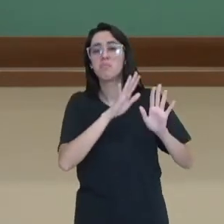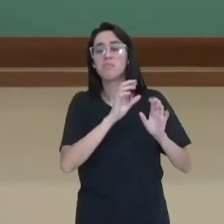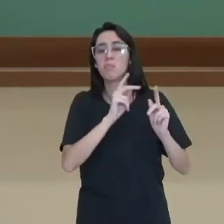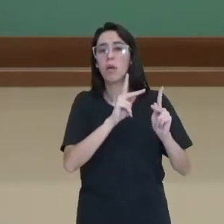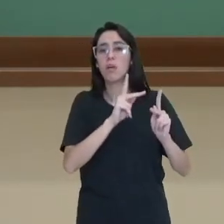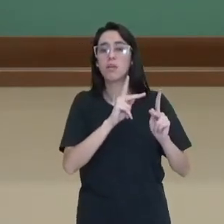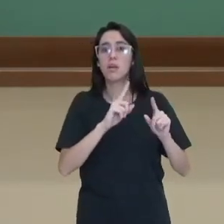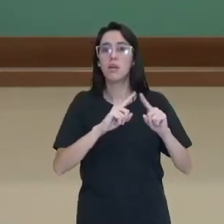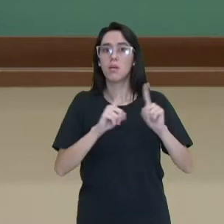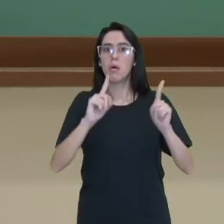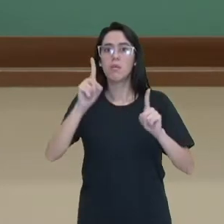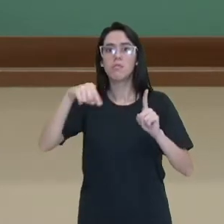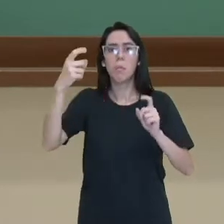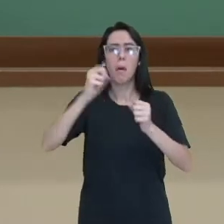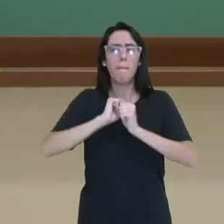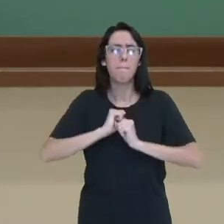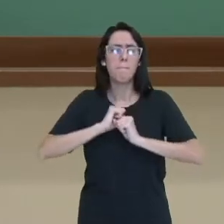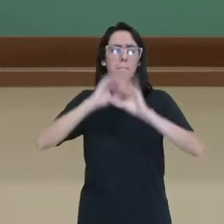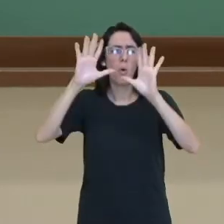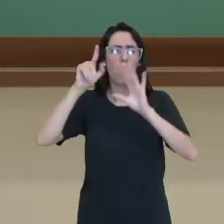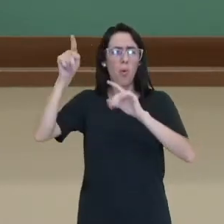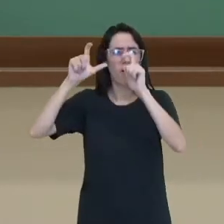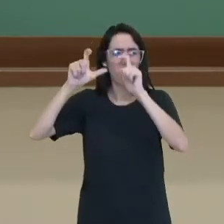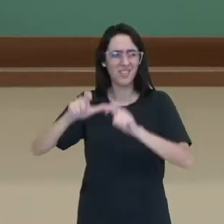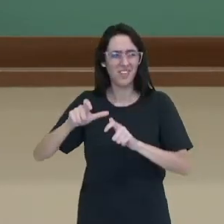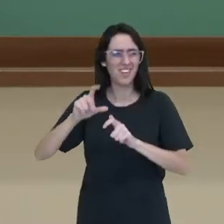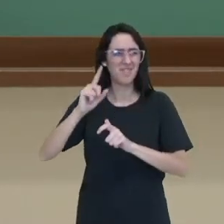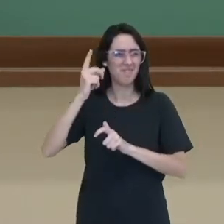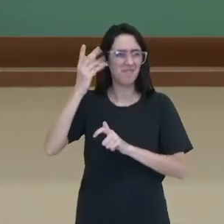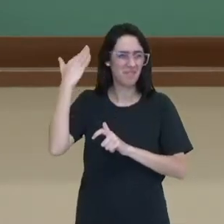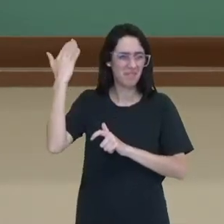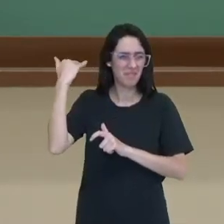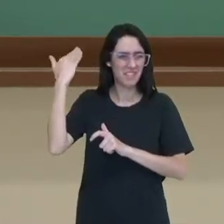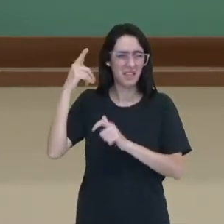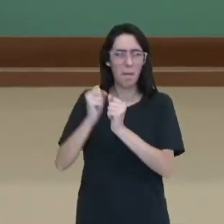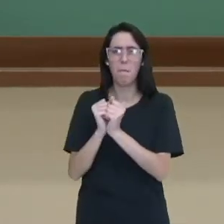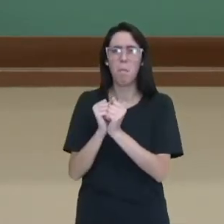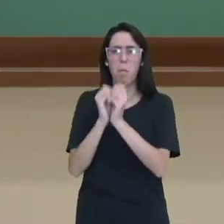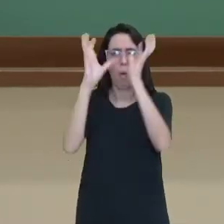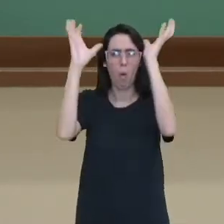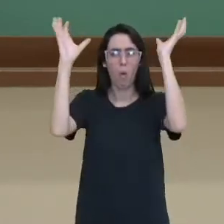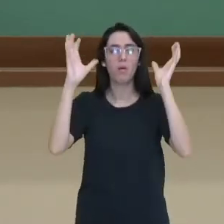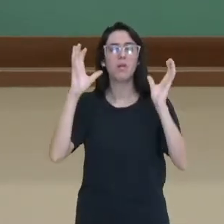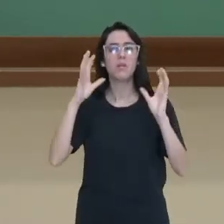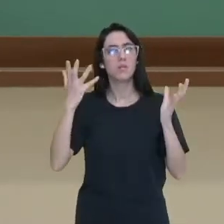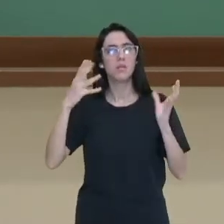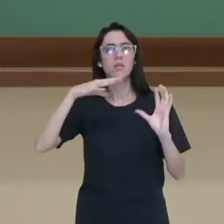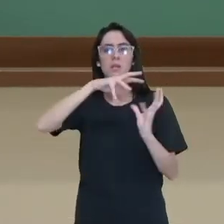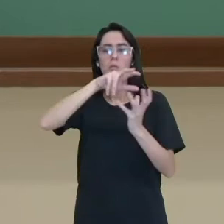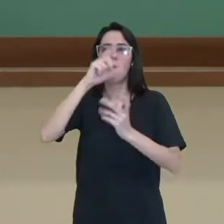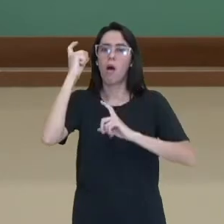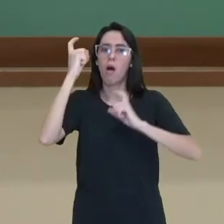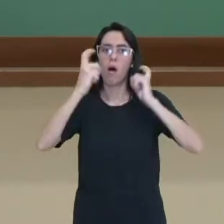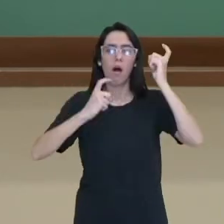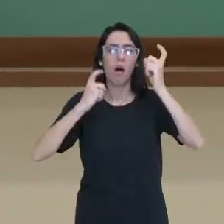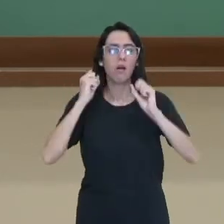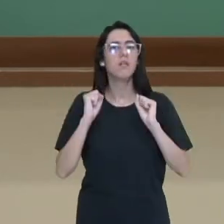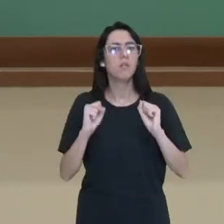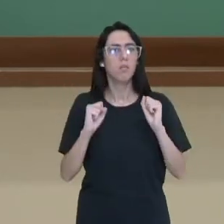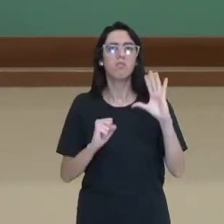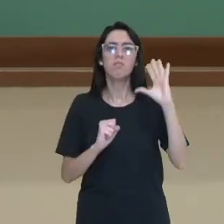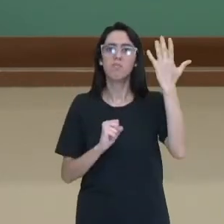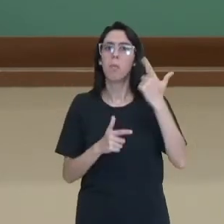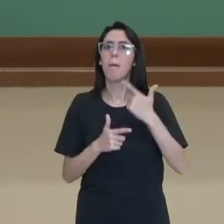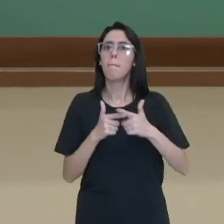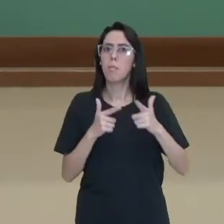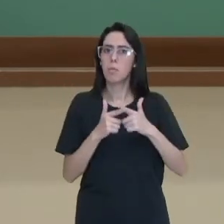das bombas de Nagasaki e Hiroshima, o mundo volta as atenções para os problemas que podem ser gerados com